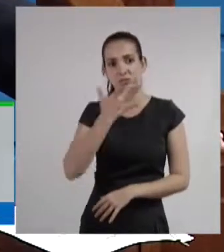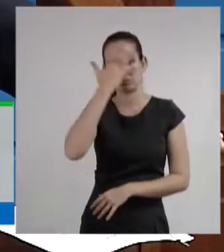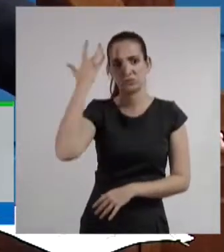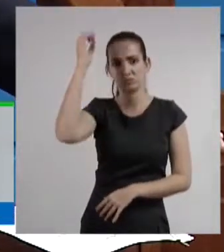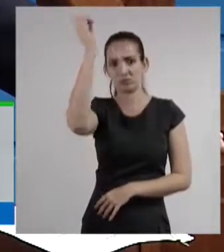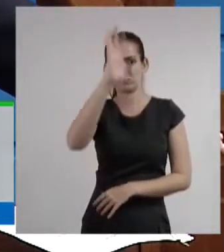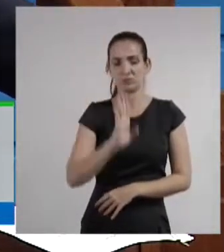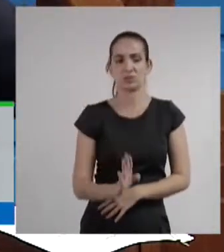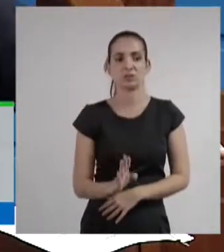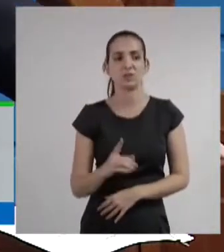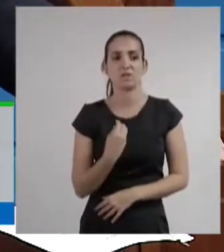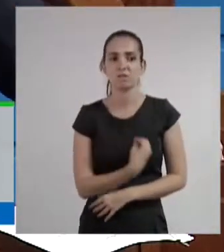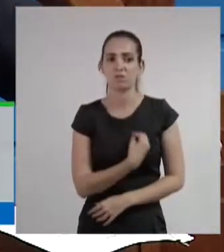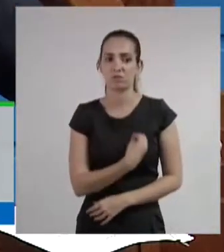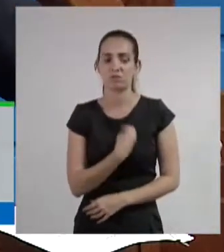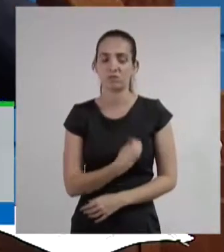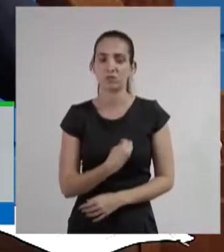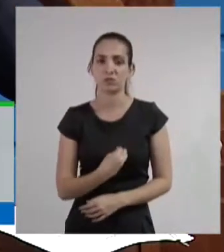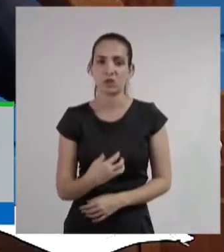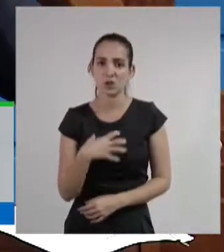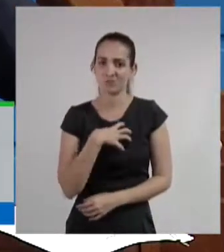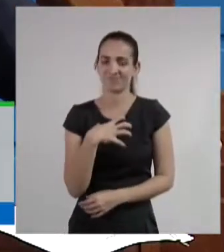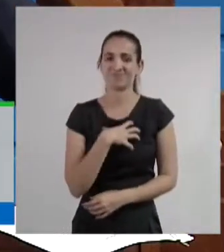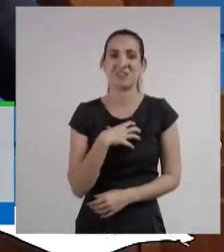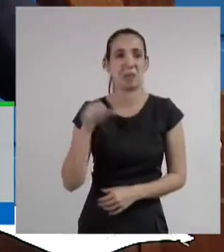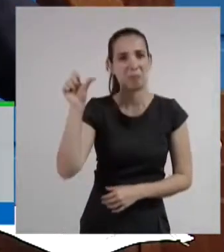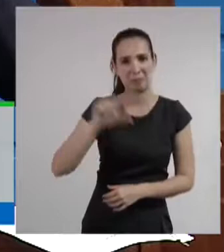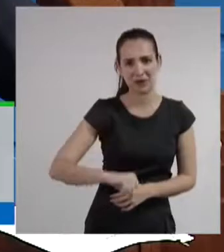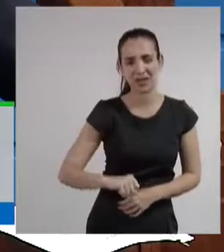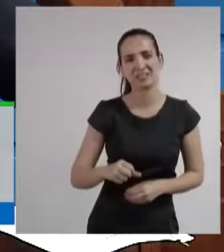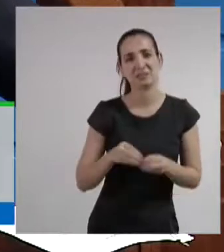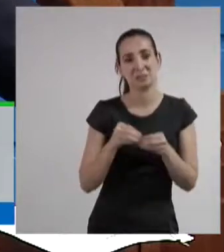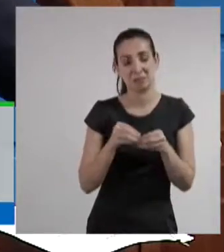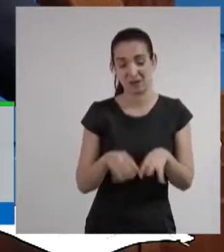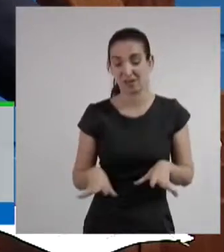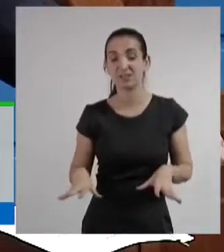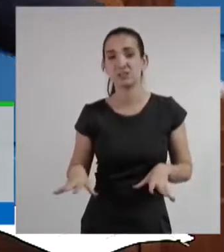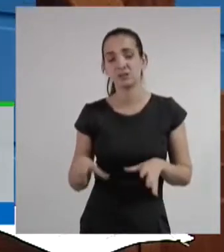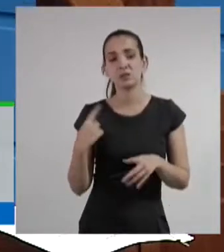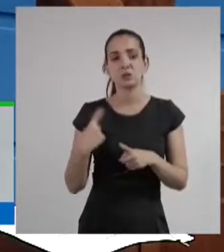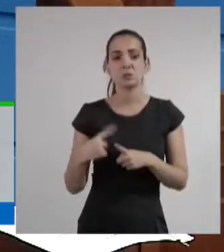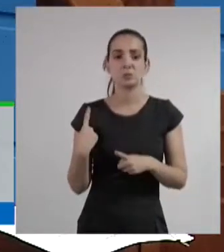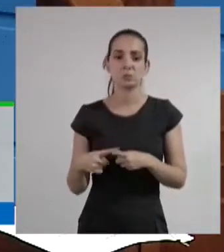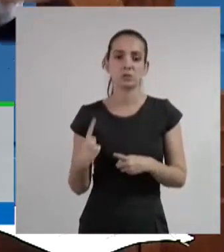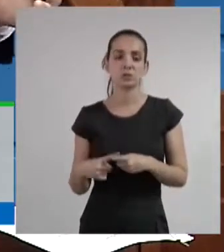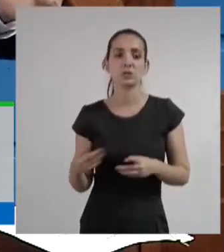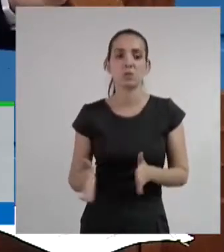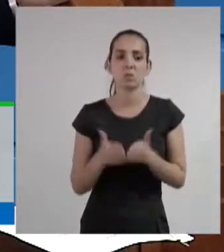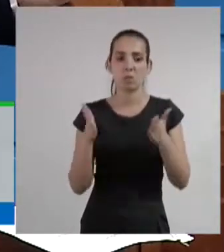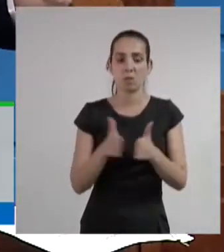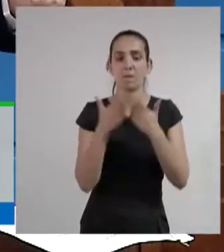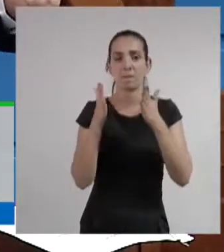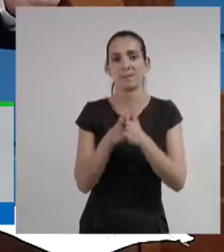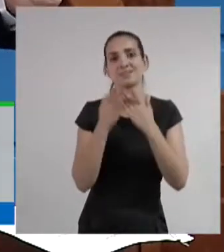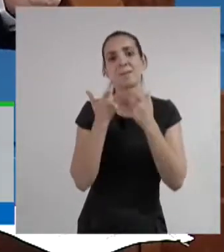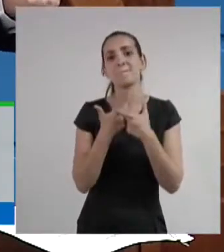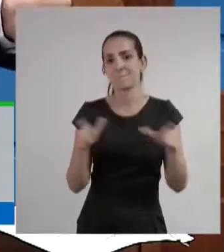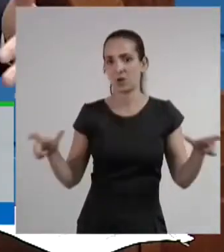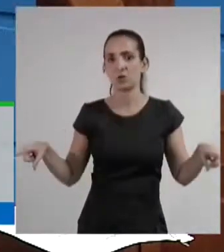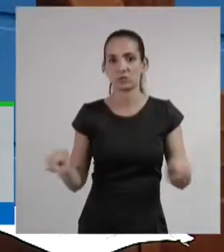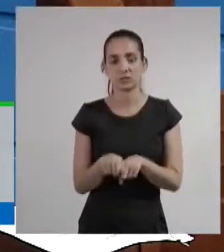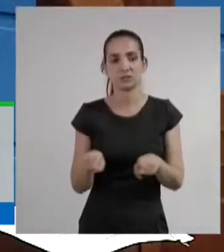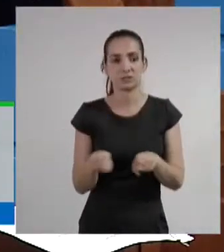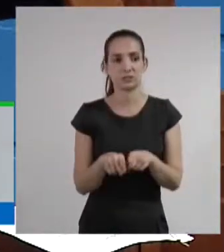em condições precárias, numa situação de aumento não só da pobreza, mas também